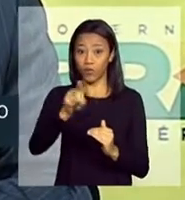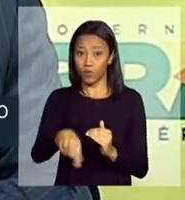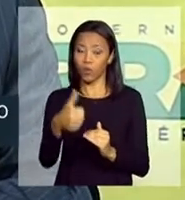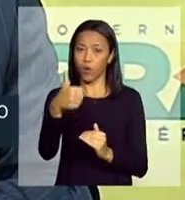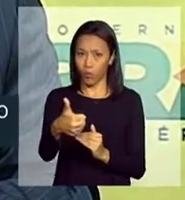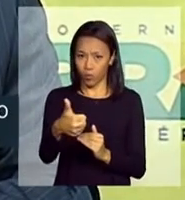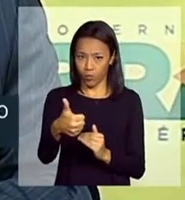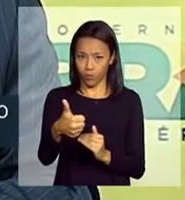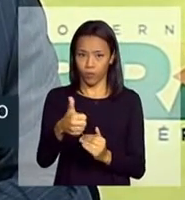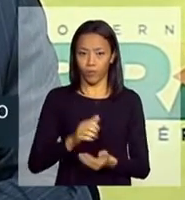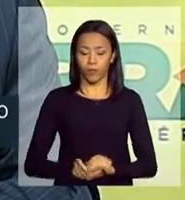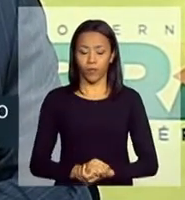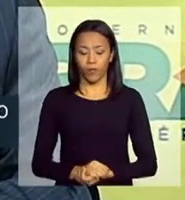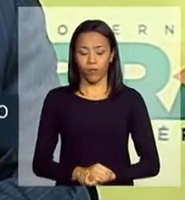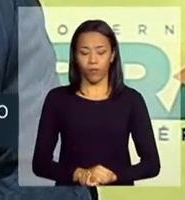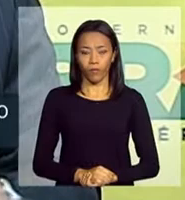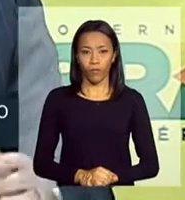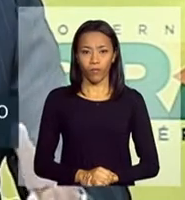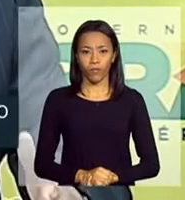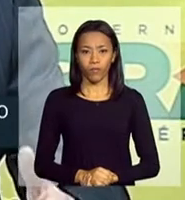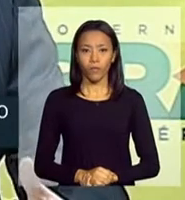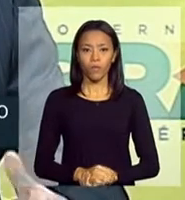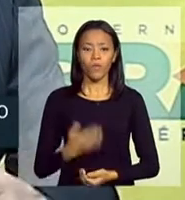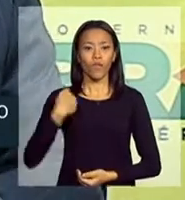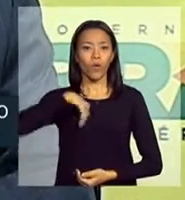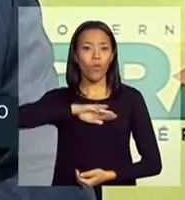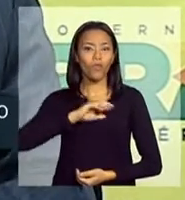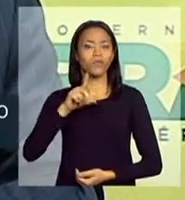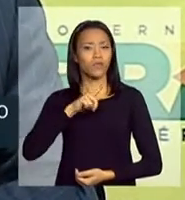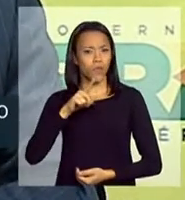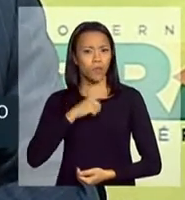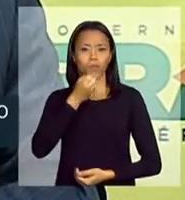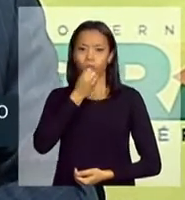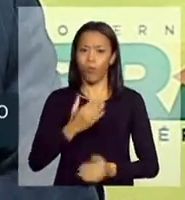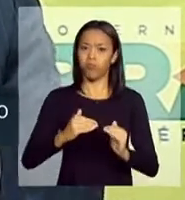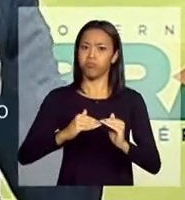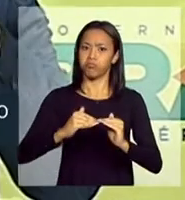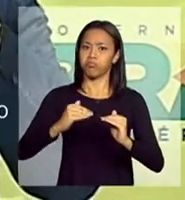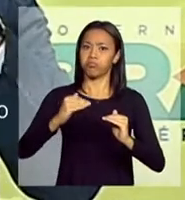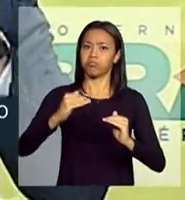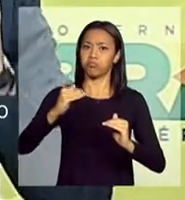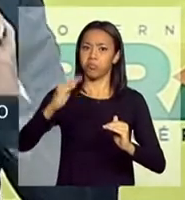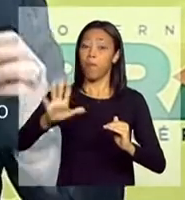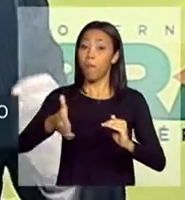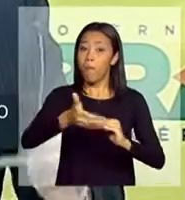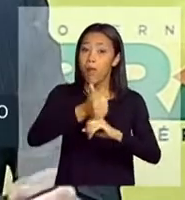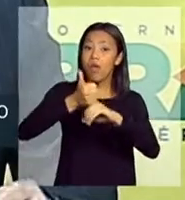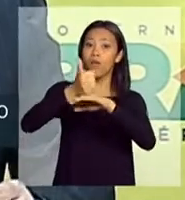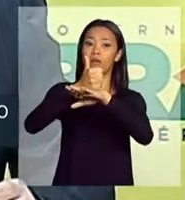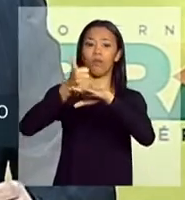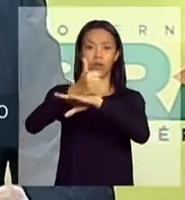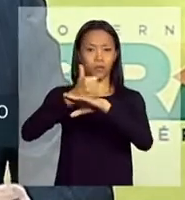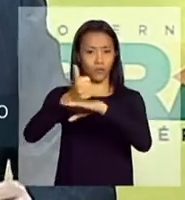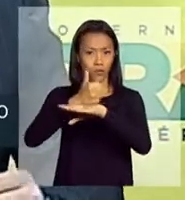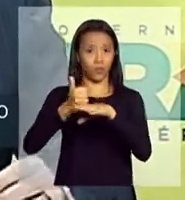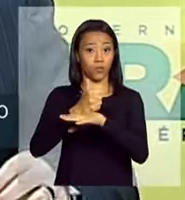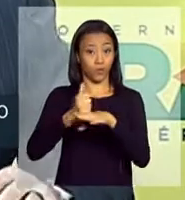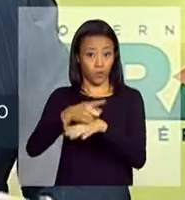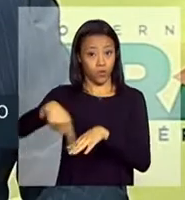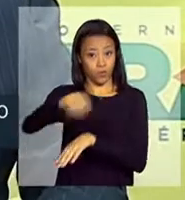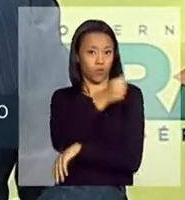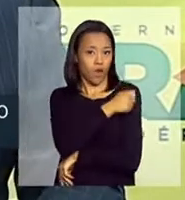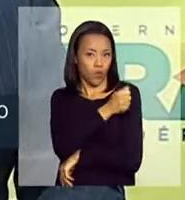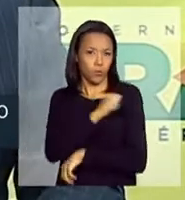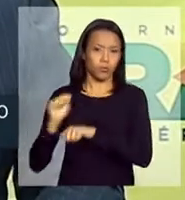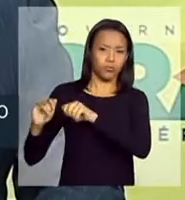menos um texto os próximos tiro uma evolução muito importante e melhorar o fluxo escolar e